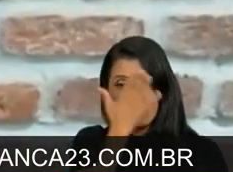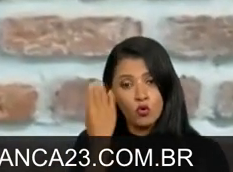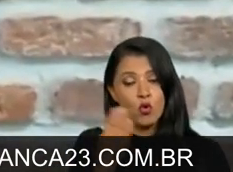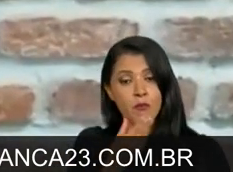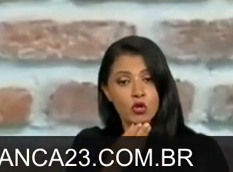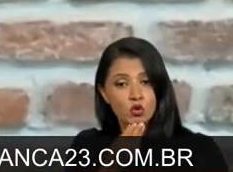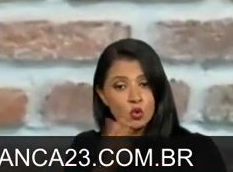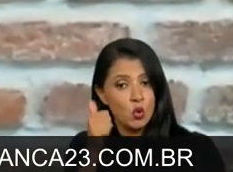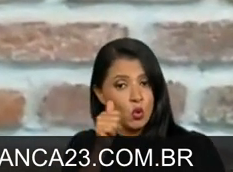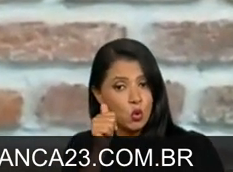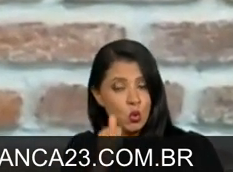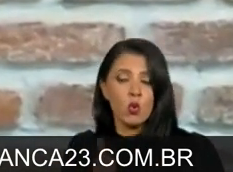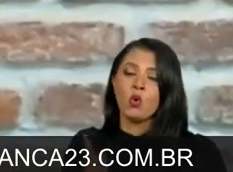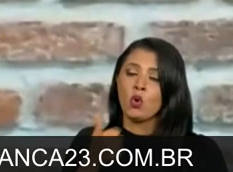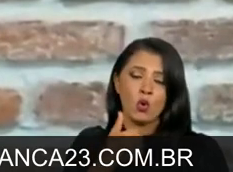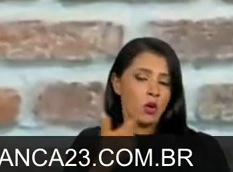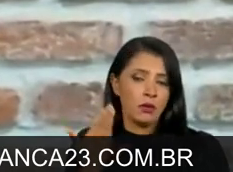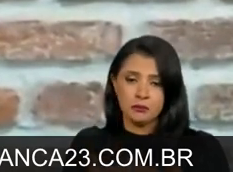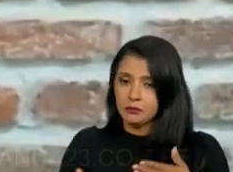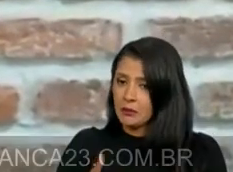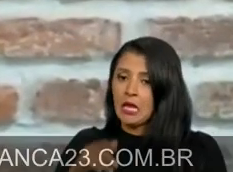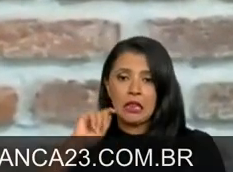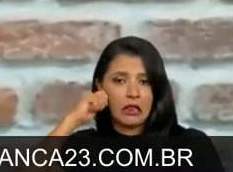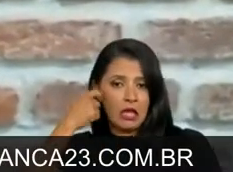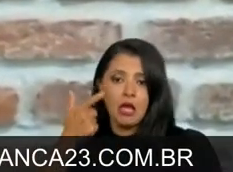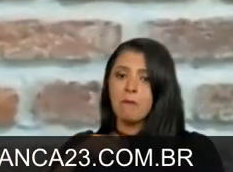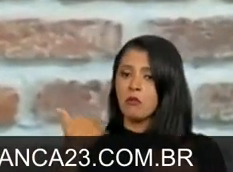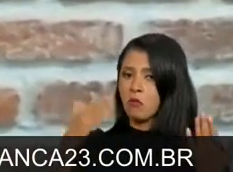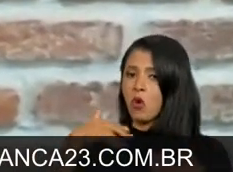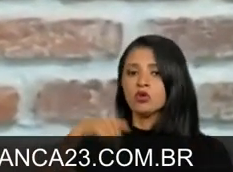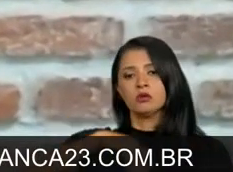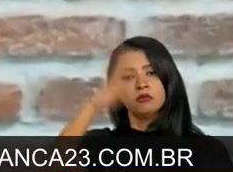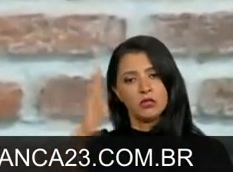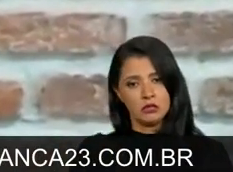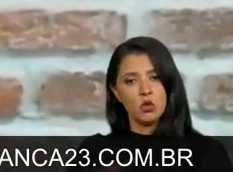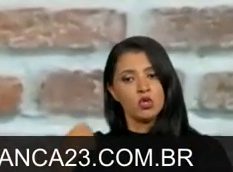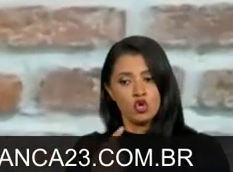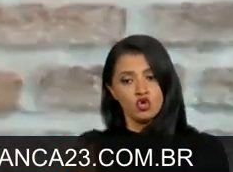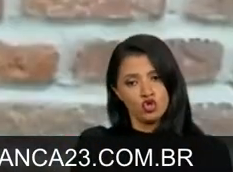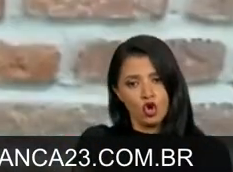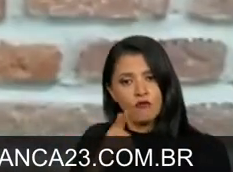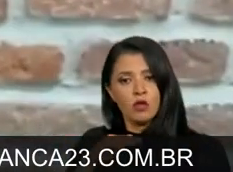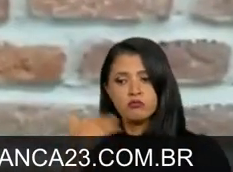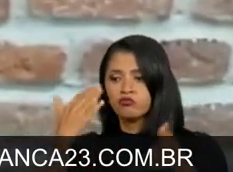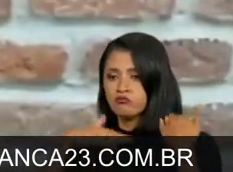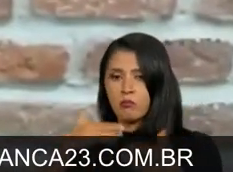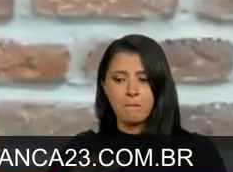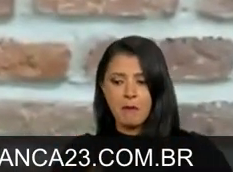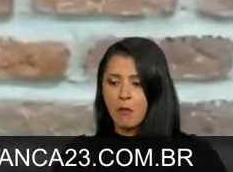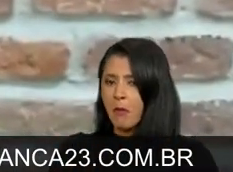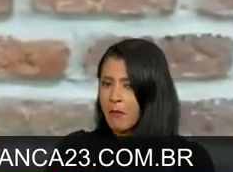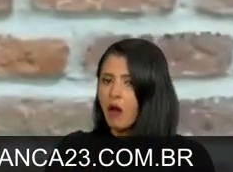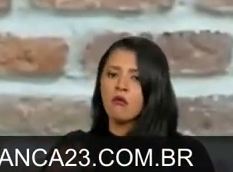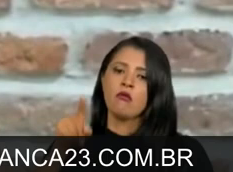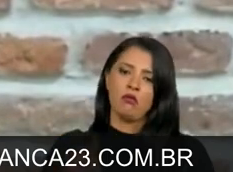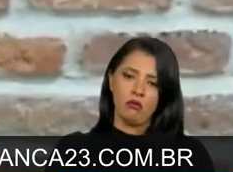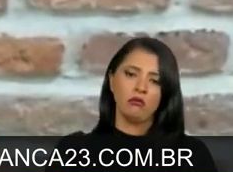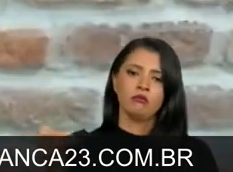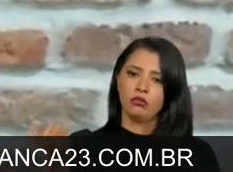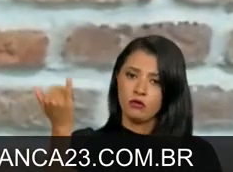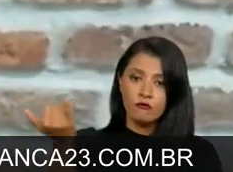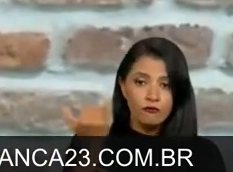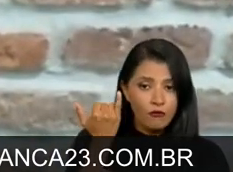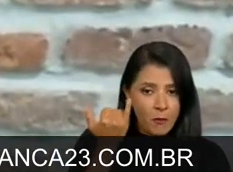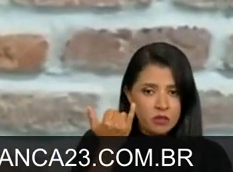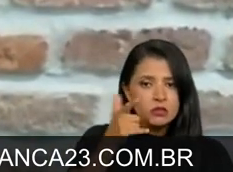do IBGE trazem para nós uma informação alarmante. A nossa juventude está morrendo. Então é muito importante que esses dados tragam